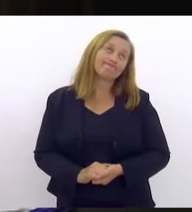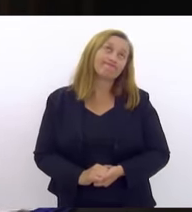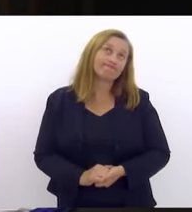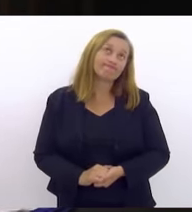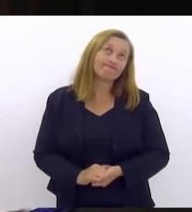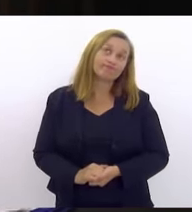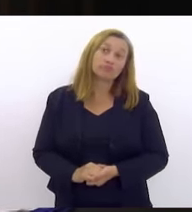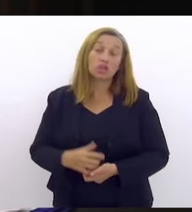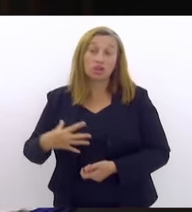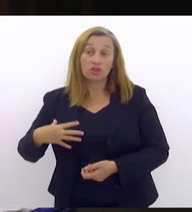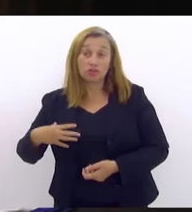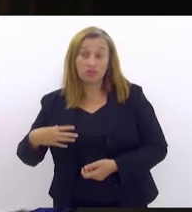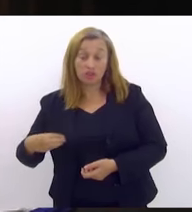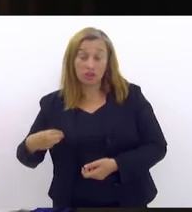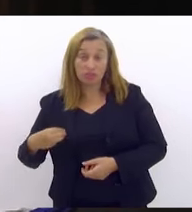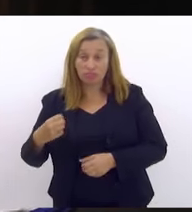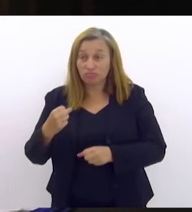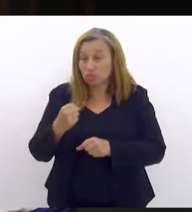Filho de pedreiro,